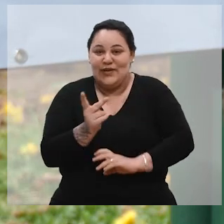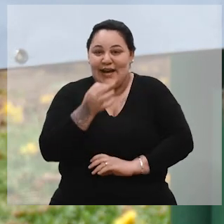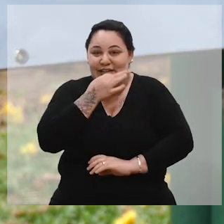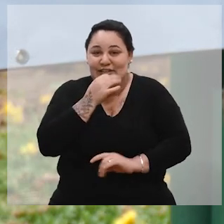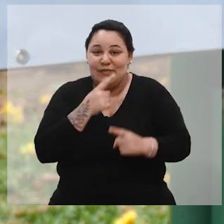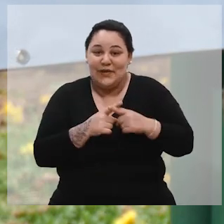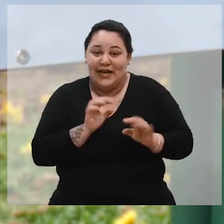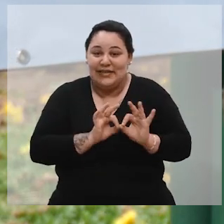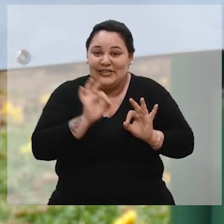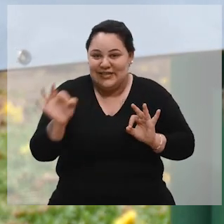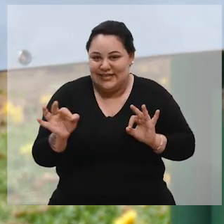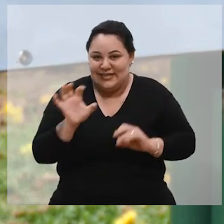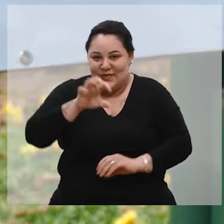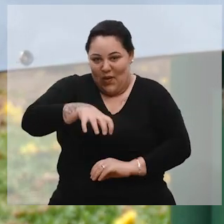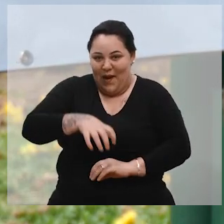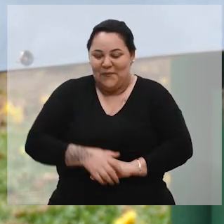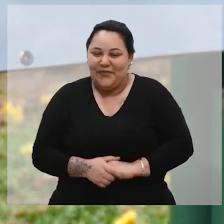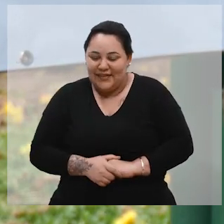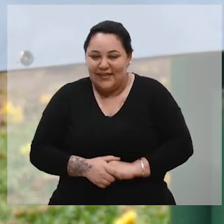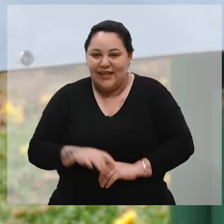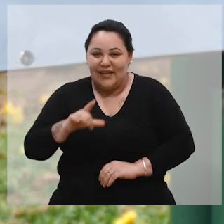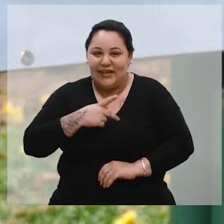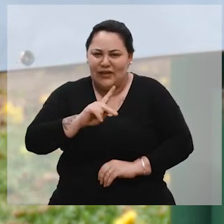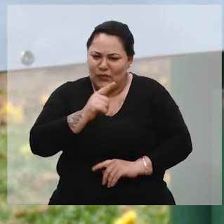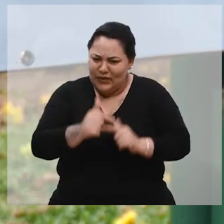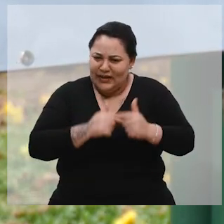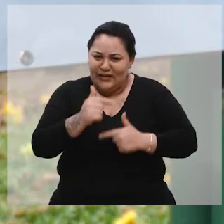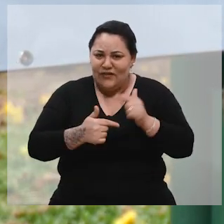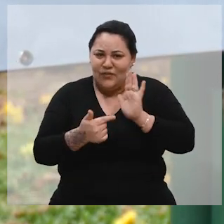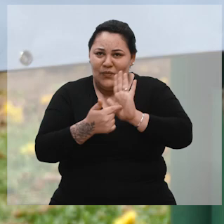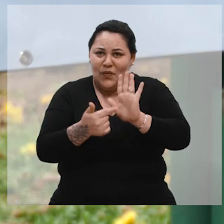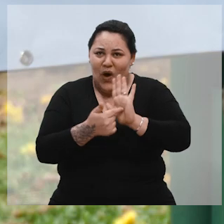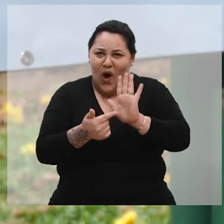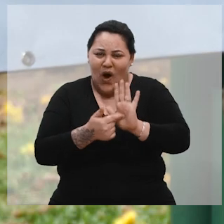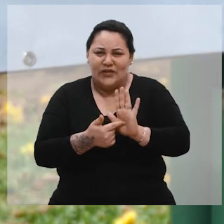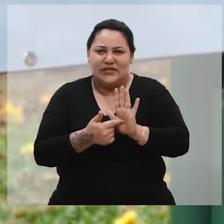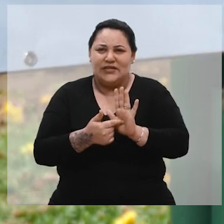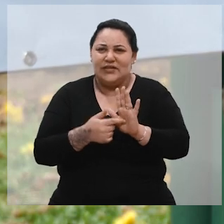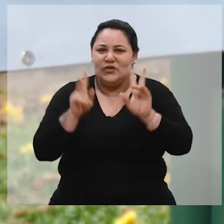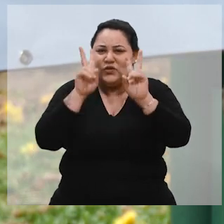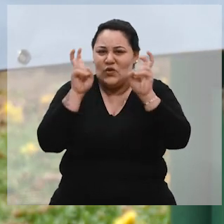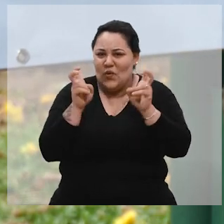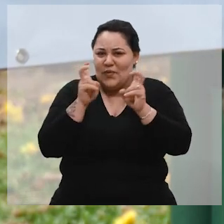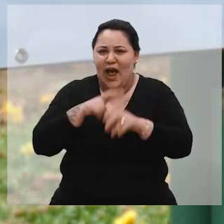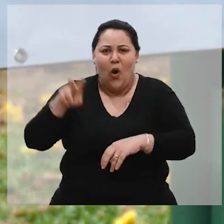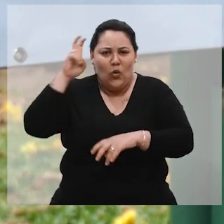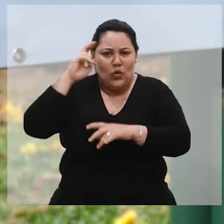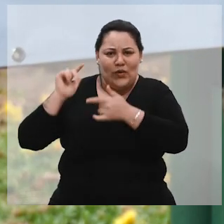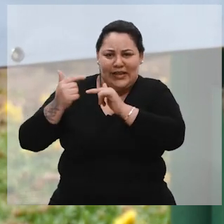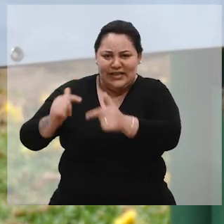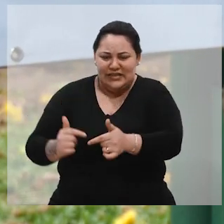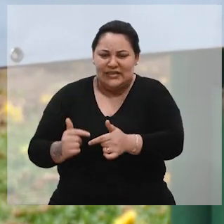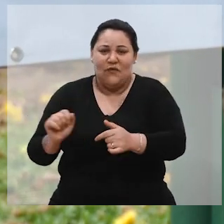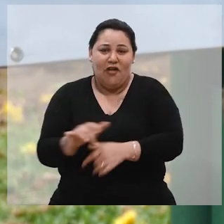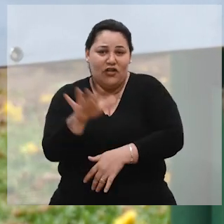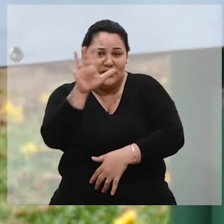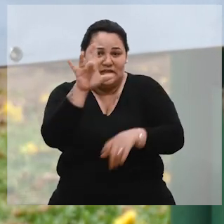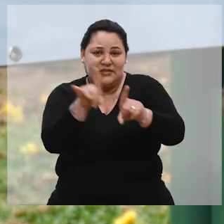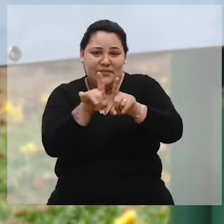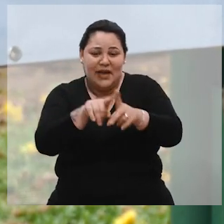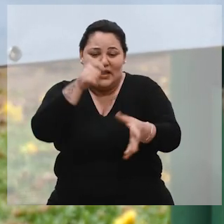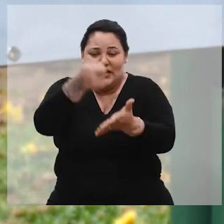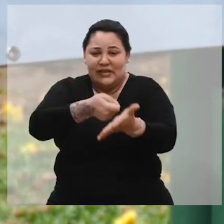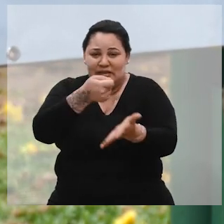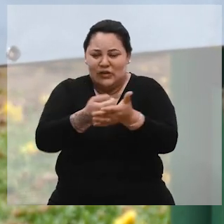pela distância territorial. E o teu livro trabalha com a perspectiva de hibridismo cultural, tentando pegar raízes da própria